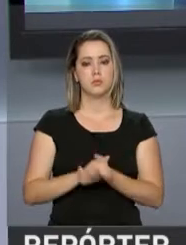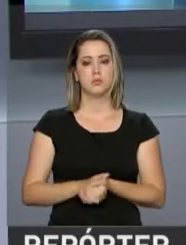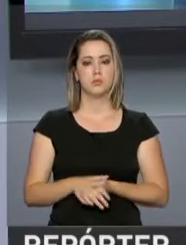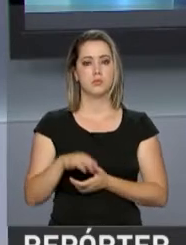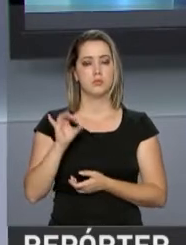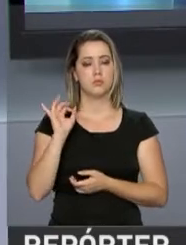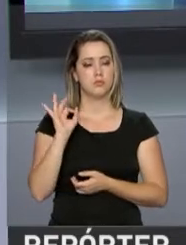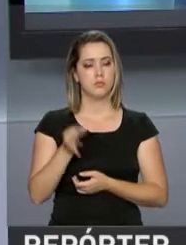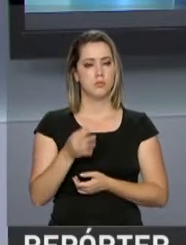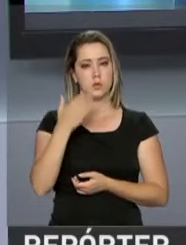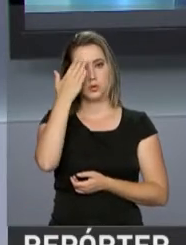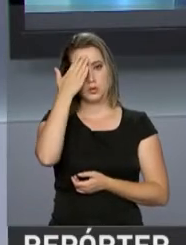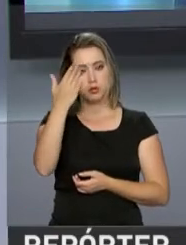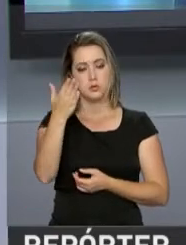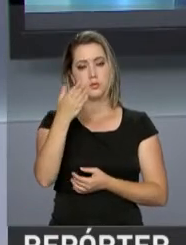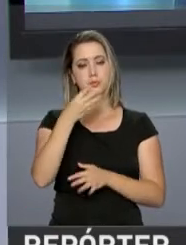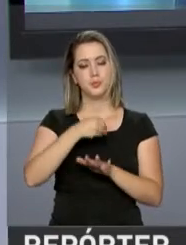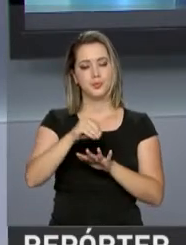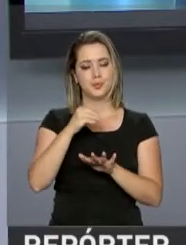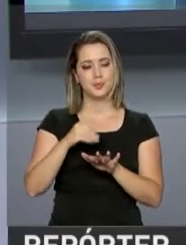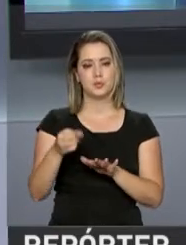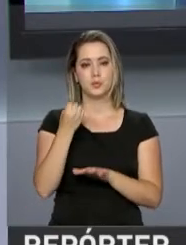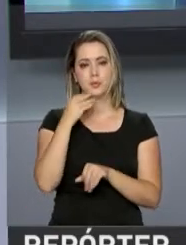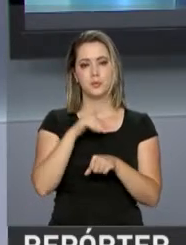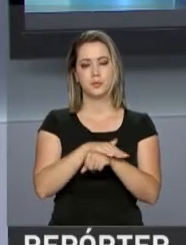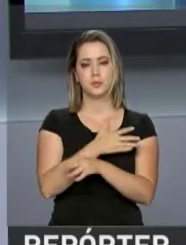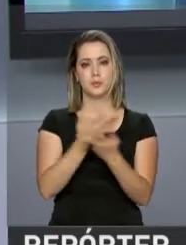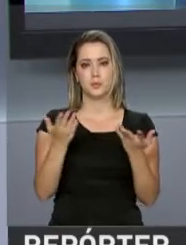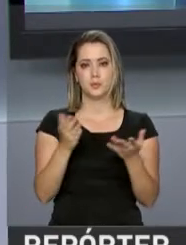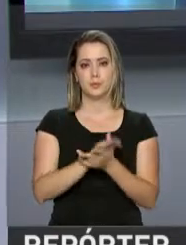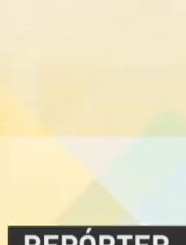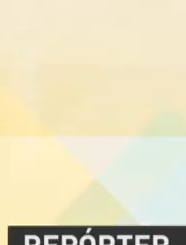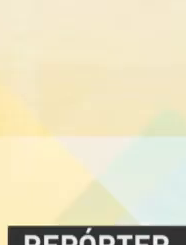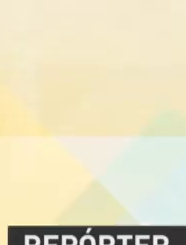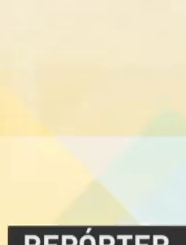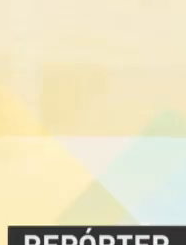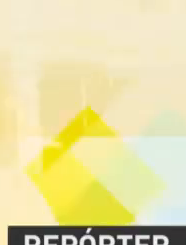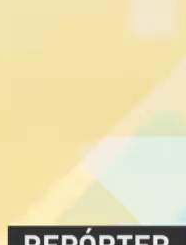Tá certo, Paulo. Muito obrigado pelas informações. Uma ótima noite para você.